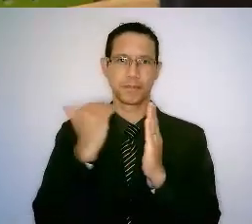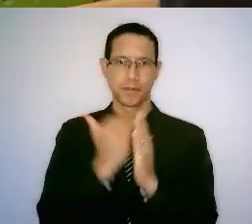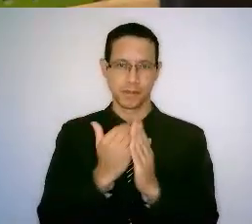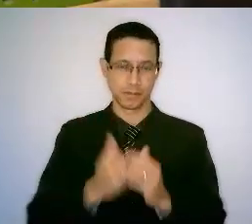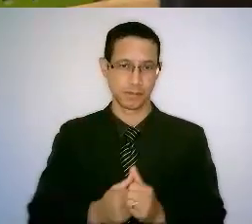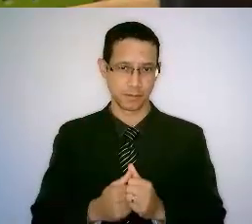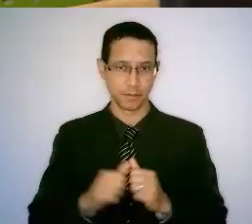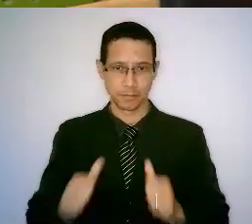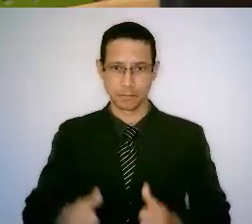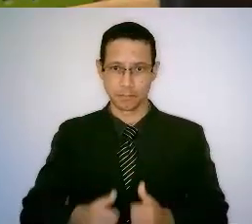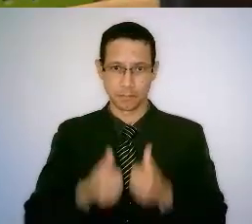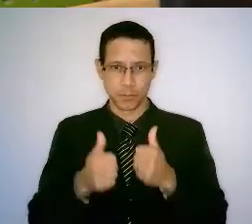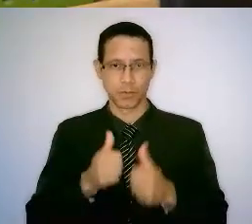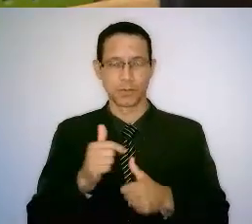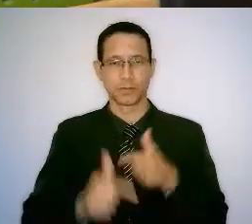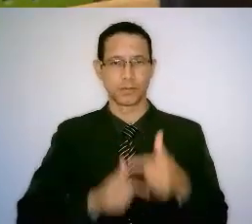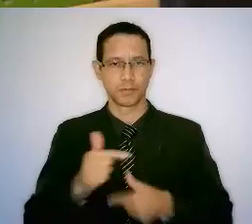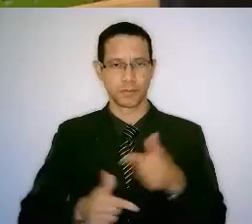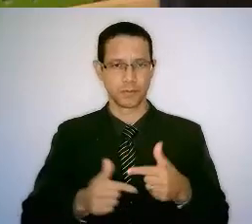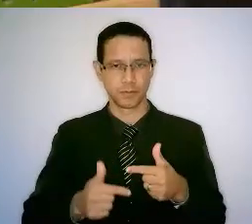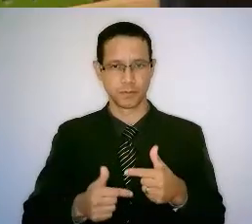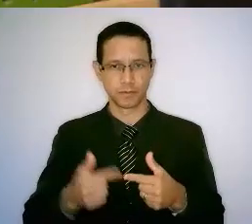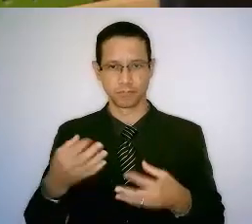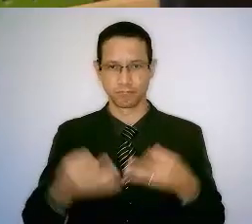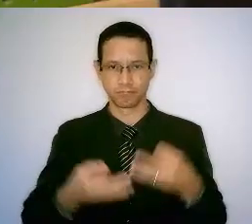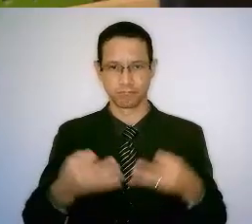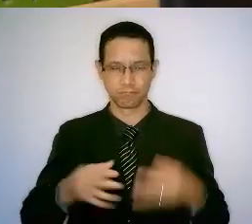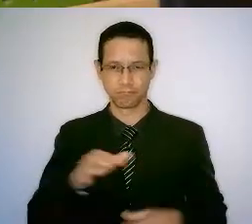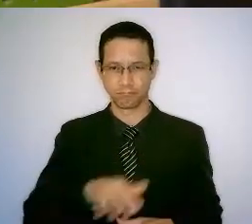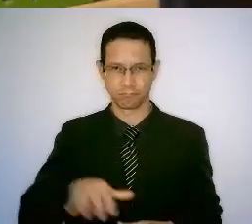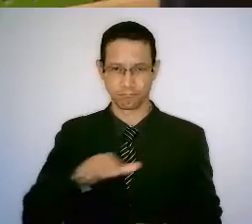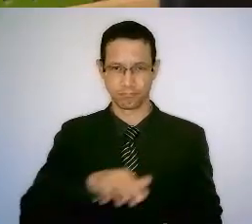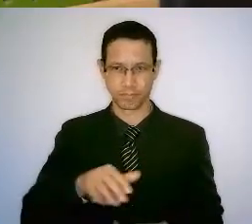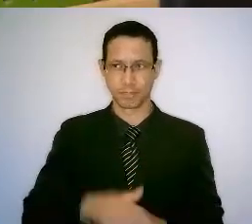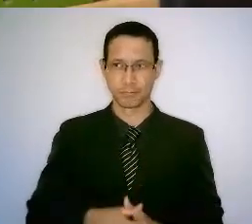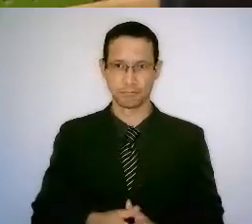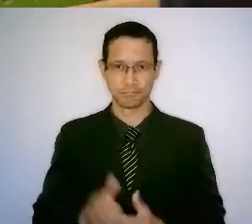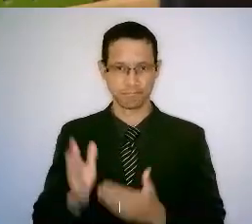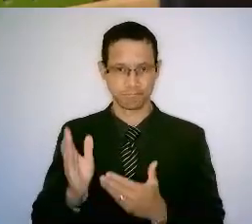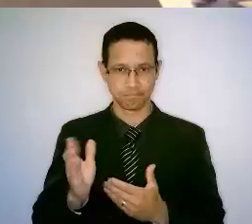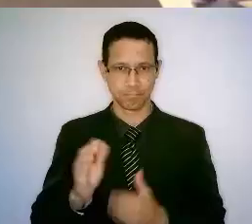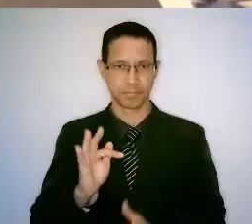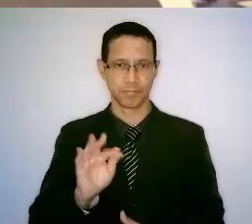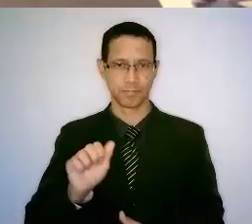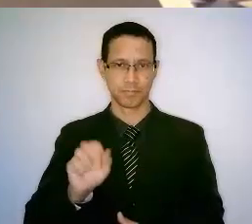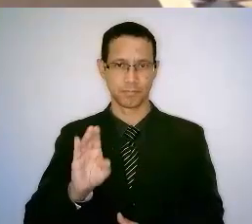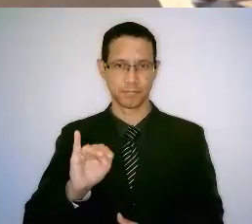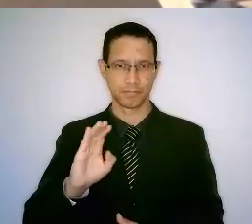melhor serviço aos jurisdicionados. Com a palavra, o desembargador Fábio.